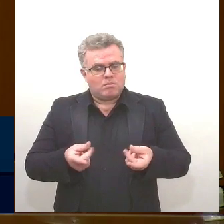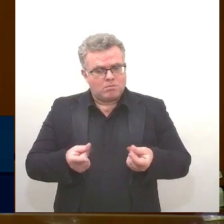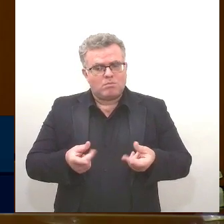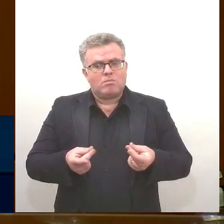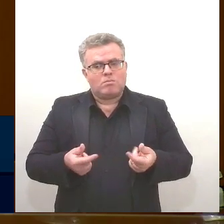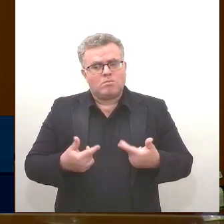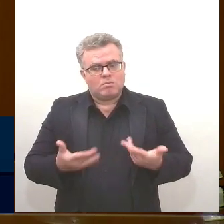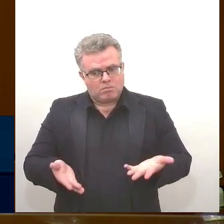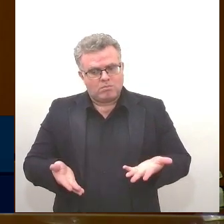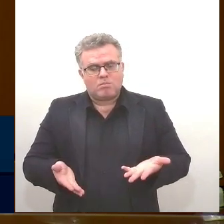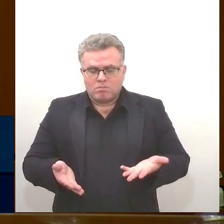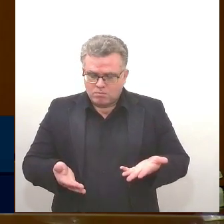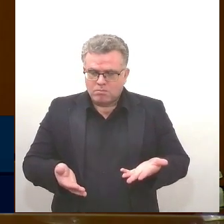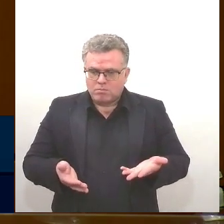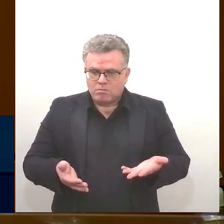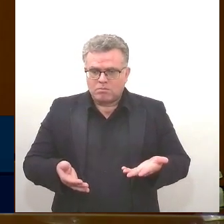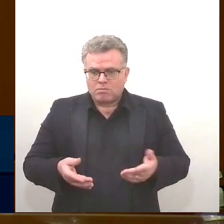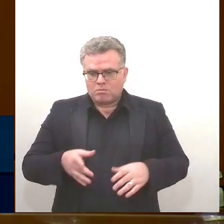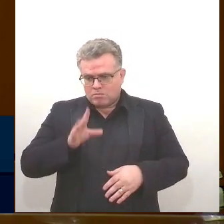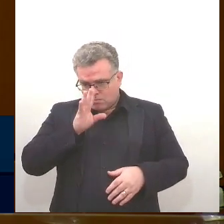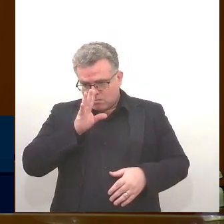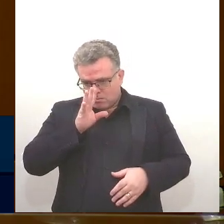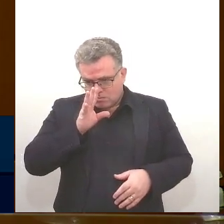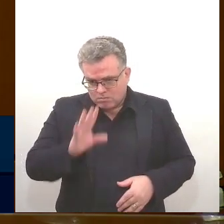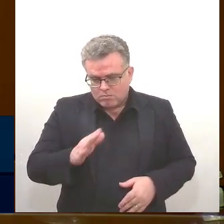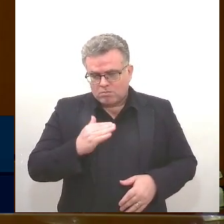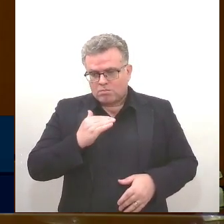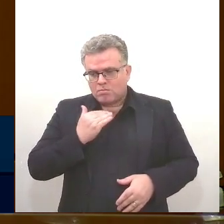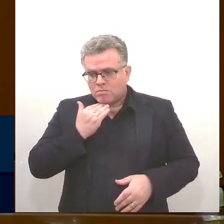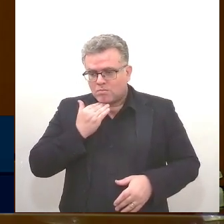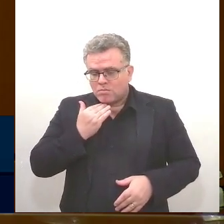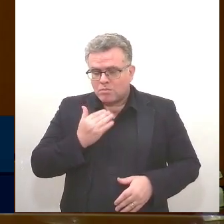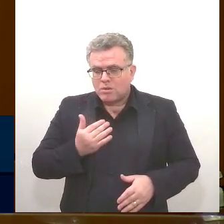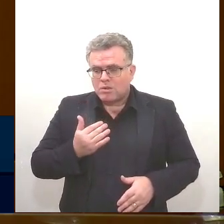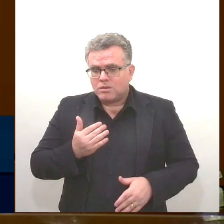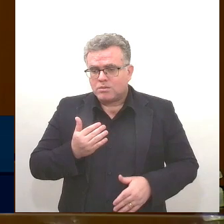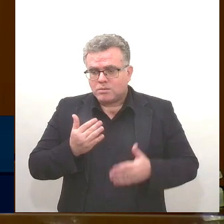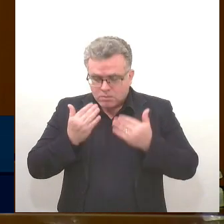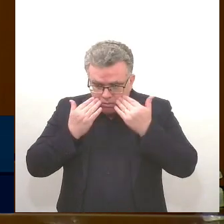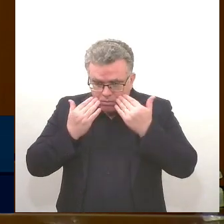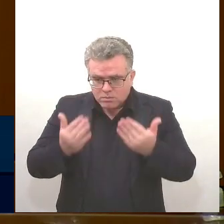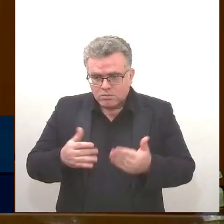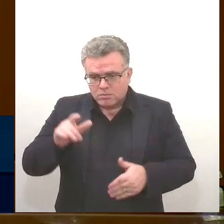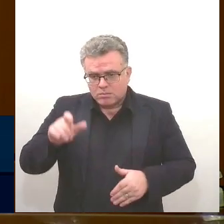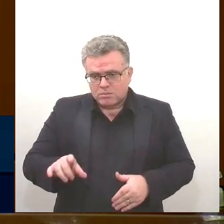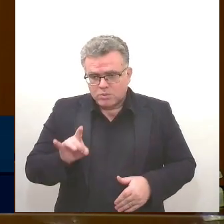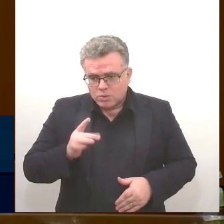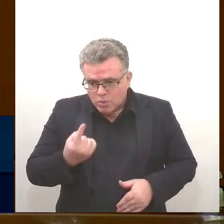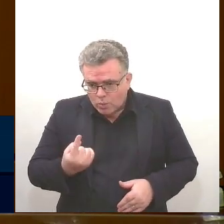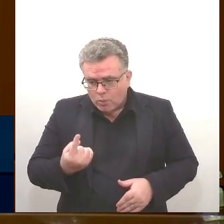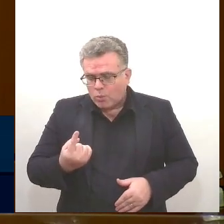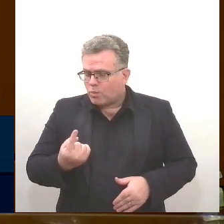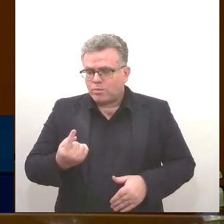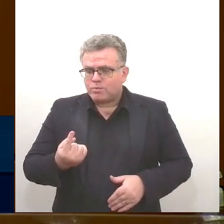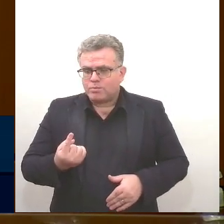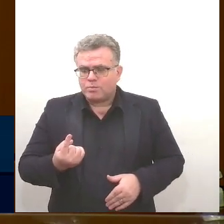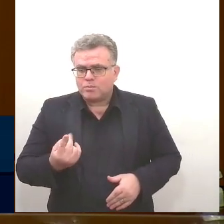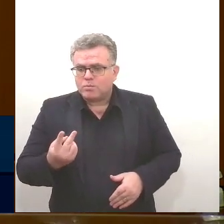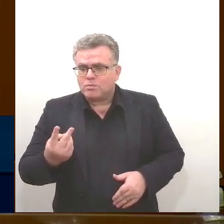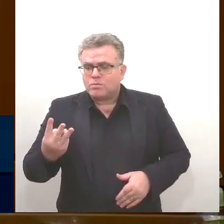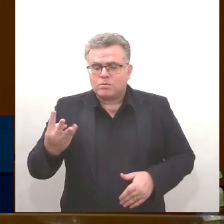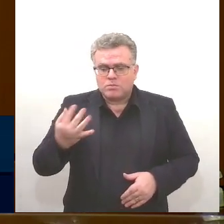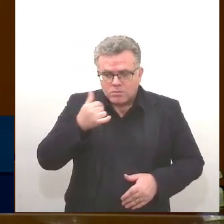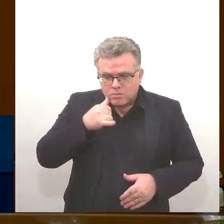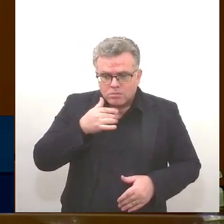atacar da forma vi criminosa como ele atacou não só uma mas outras mulheres